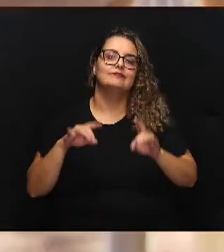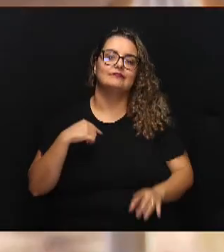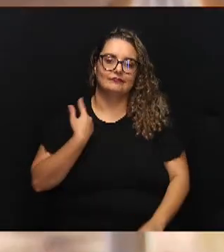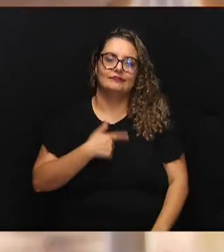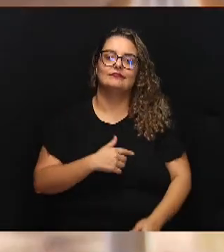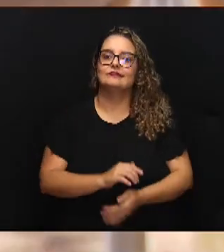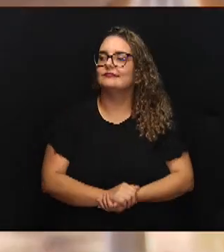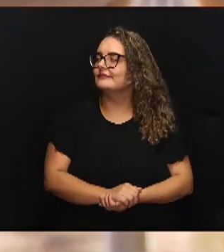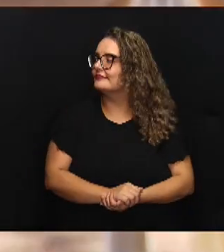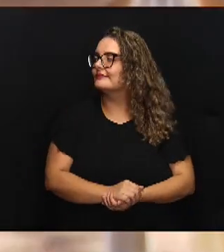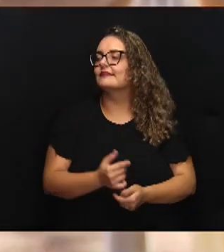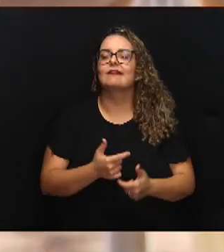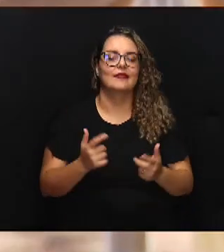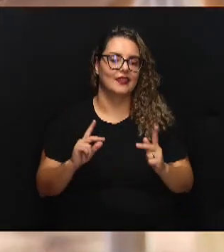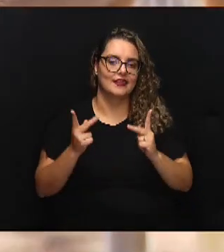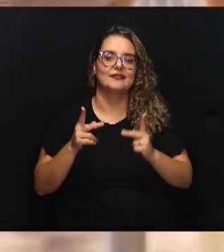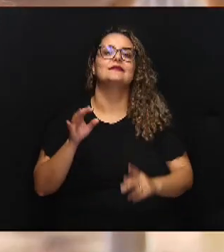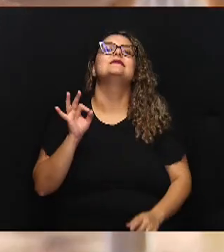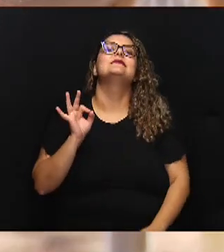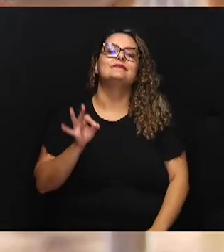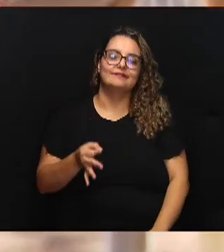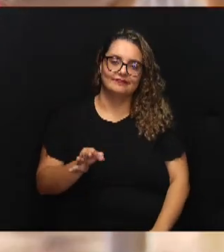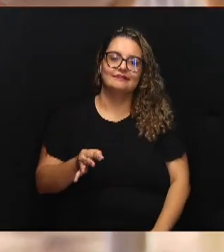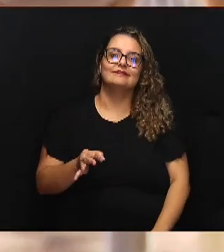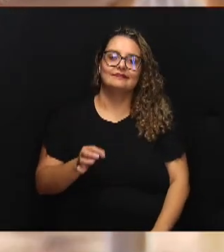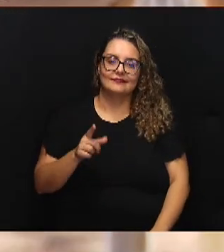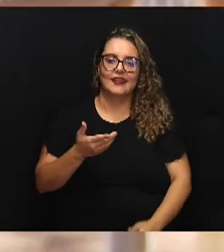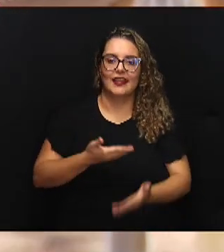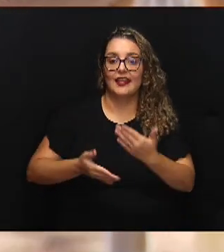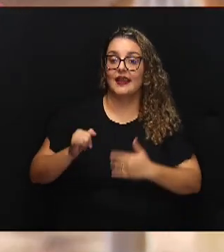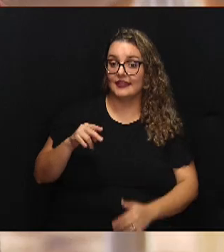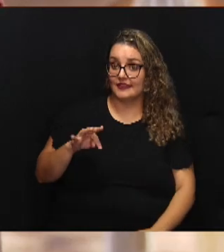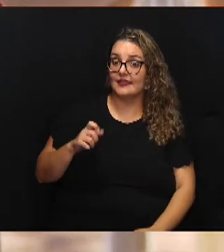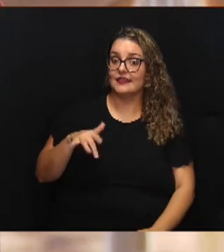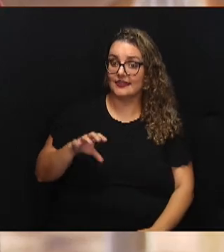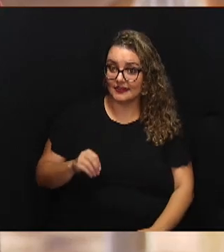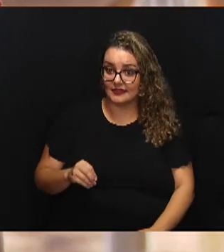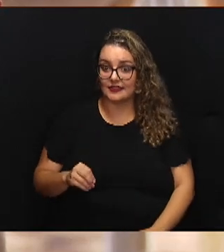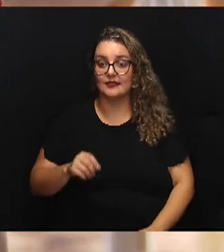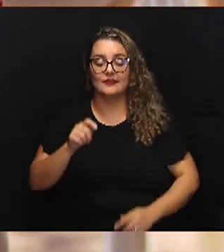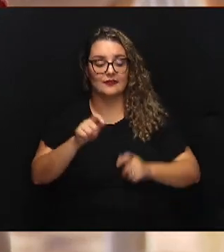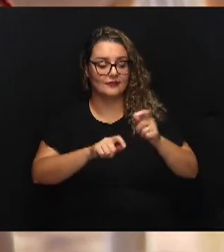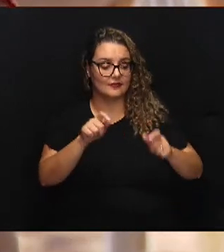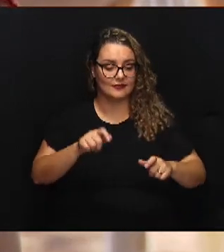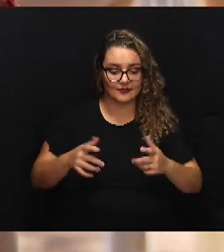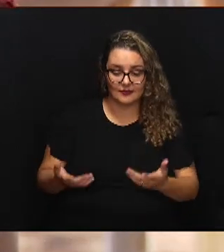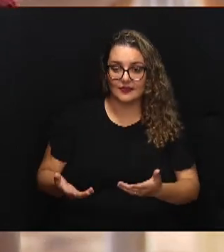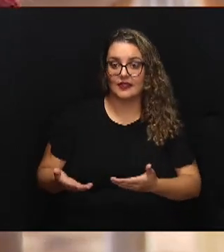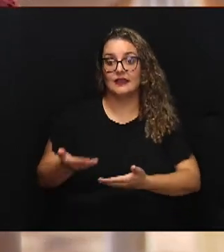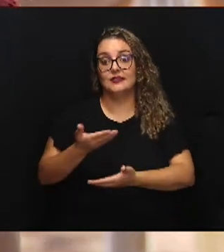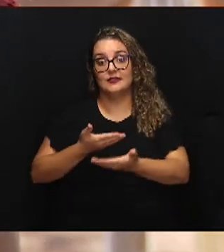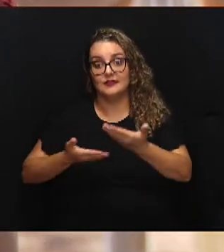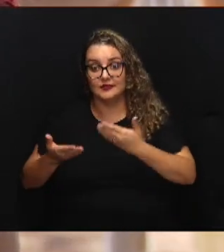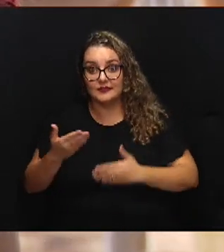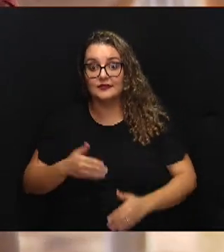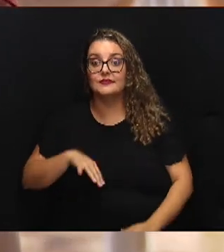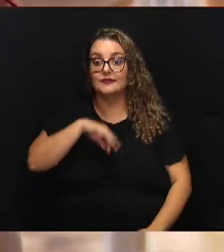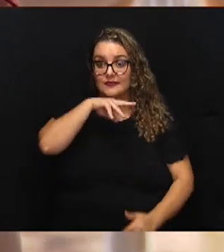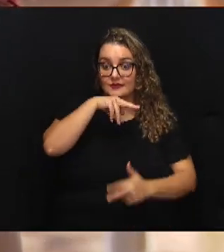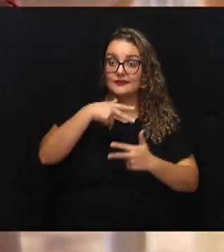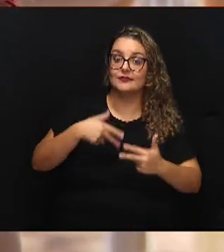A maior conquista, sem sombra de dúvidas, é a interação. A interação com as pessoas, a interação com os